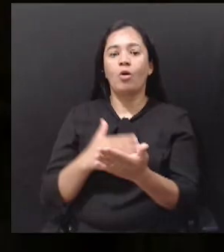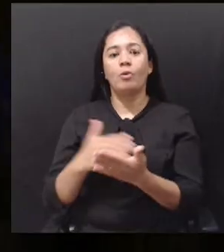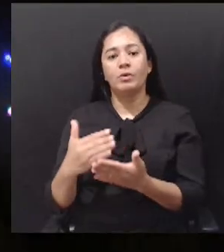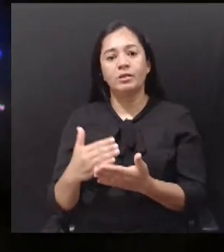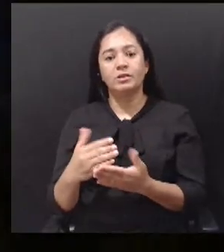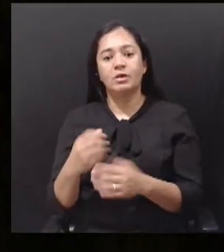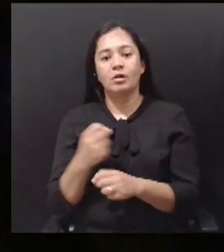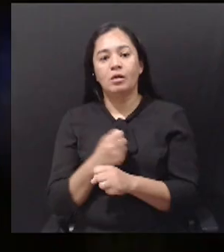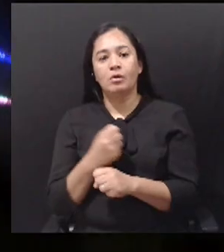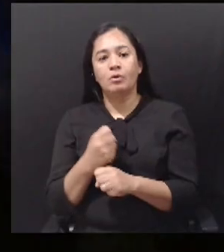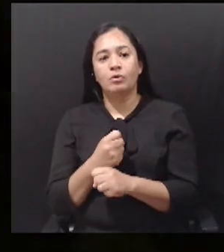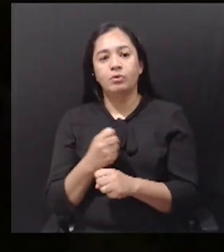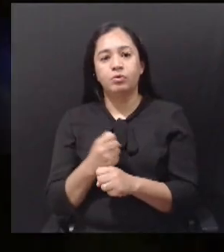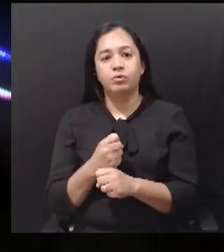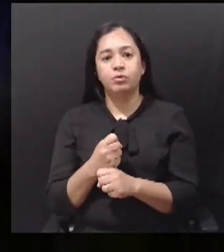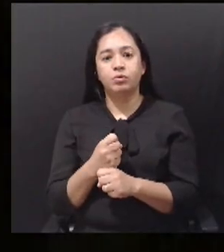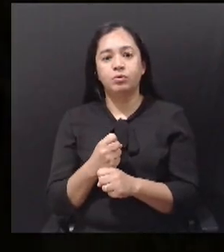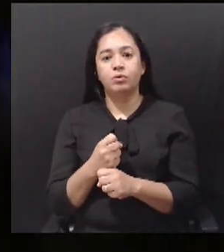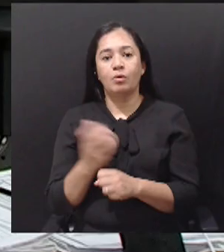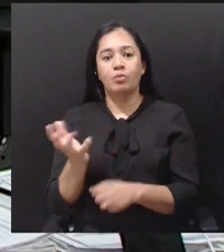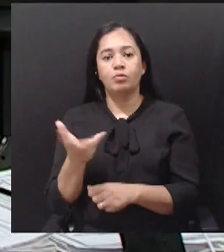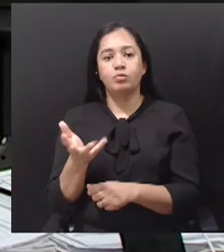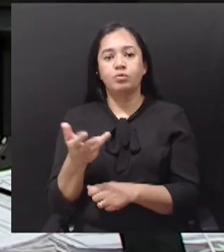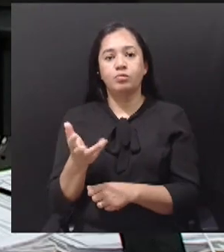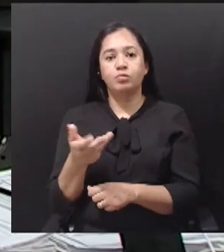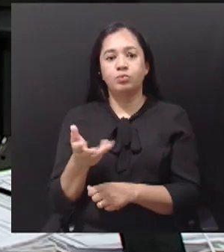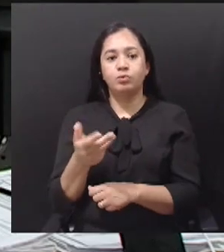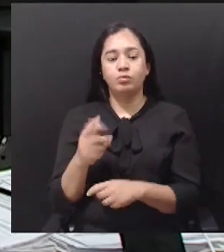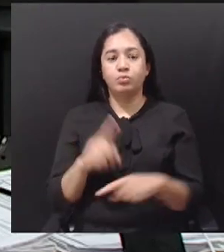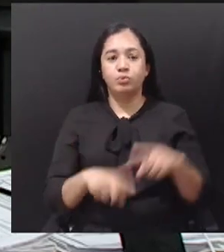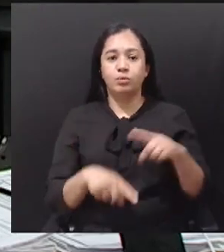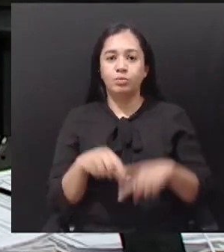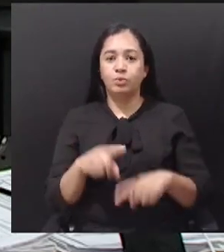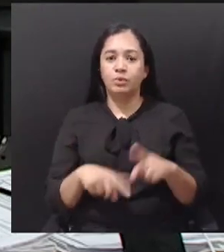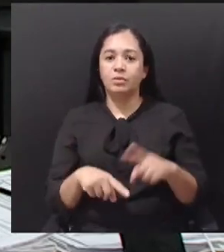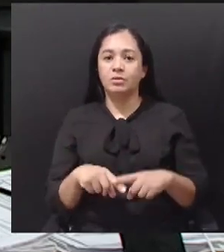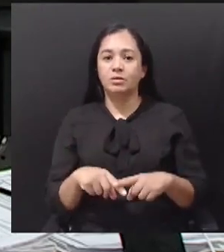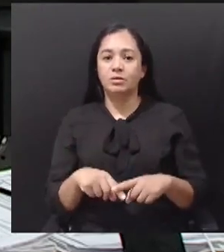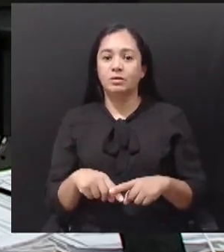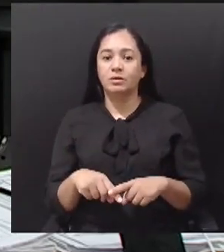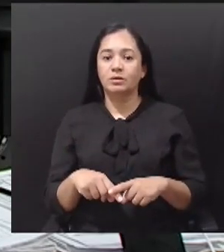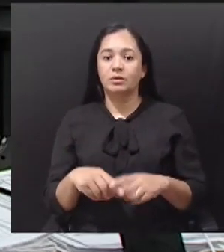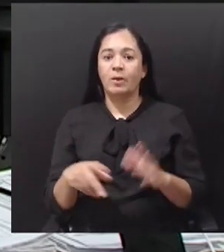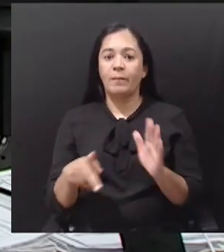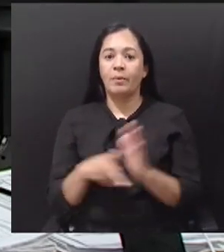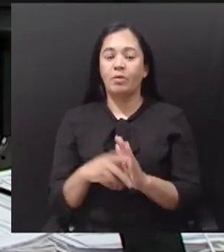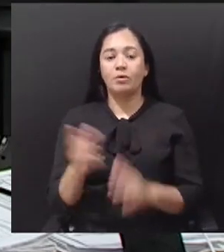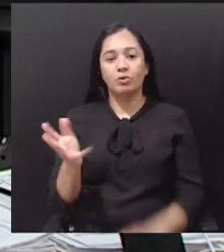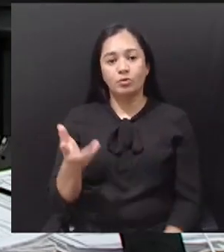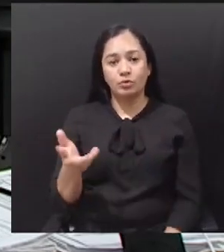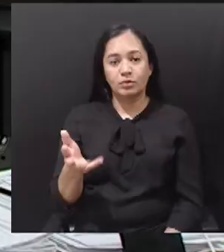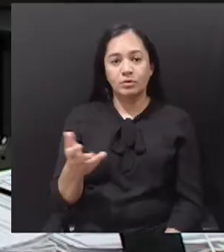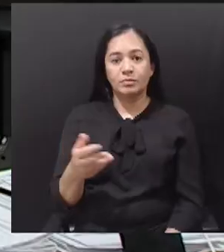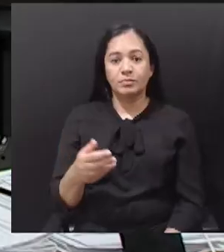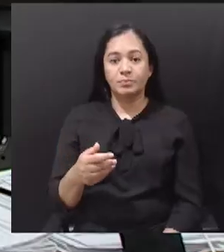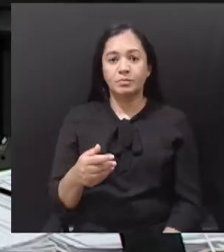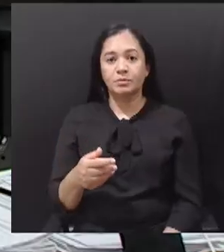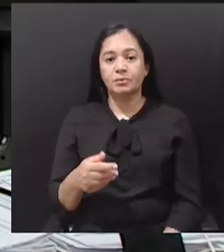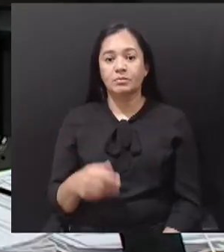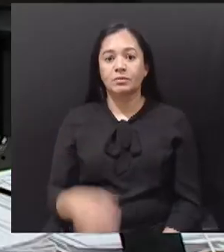os aceleradores, as peças que iam compor os aceleradores.